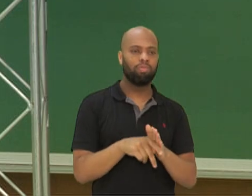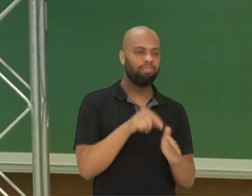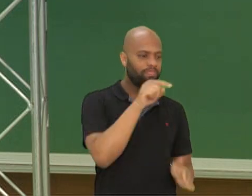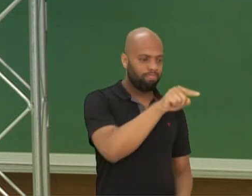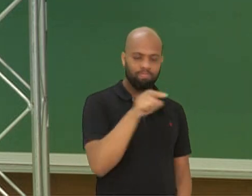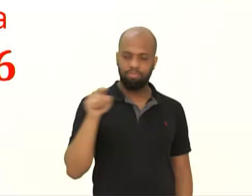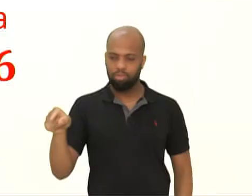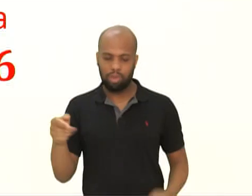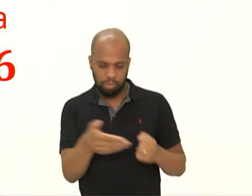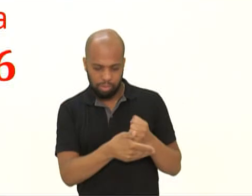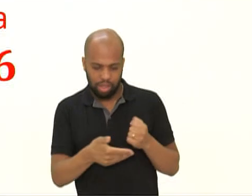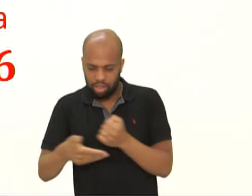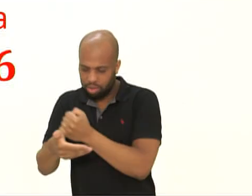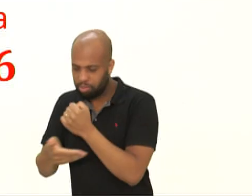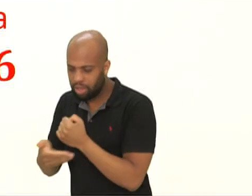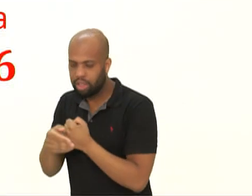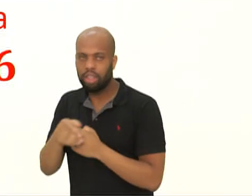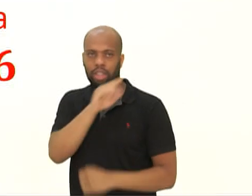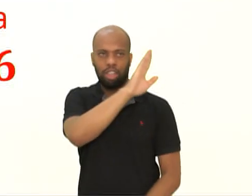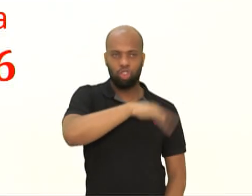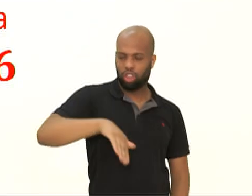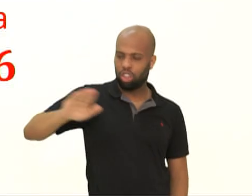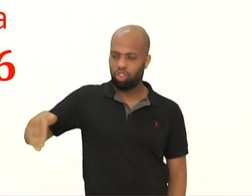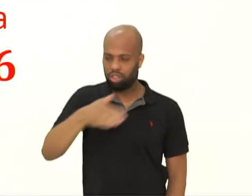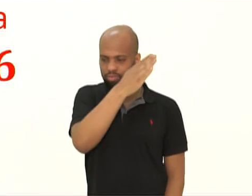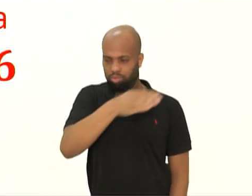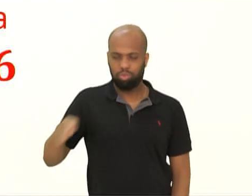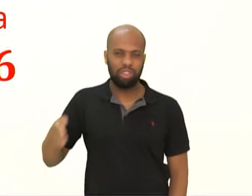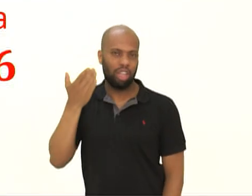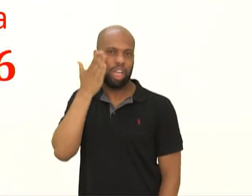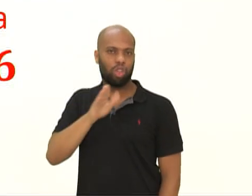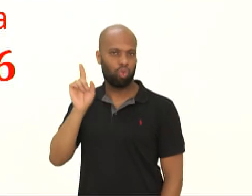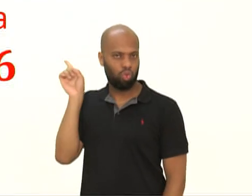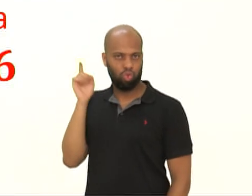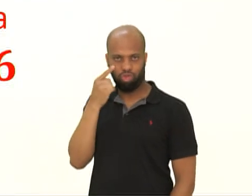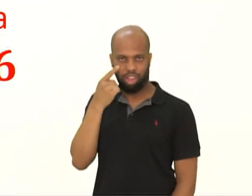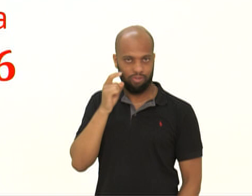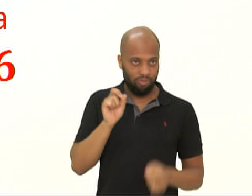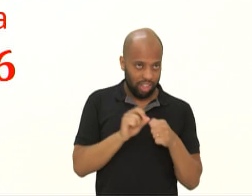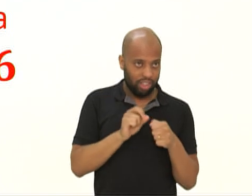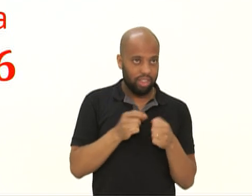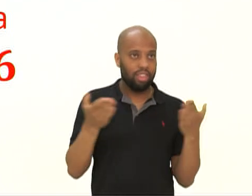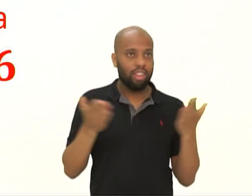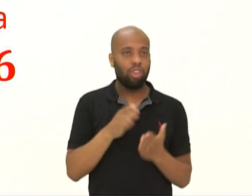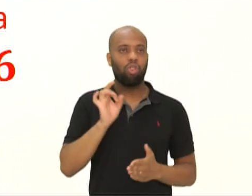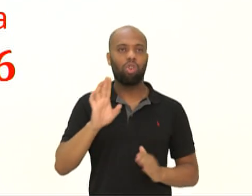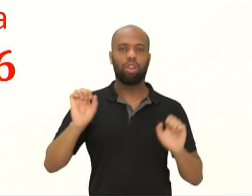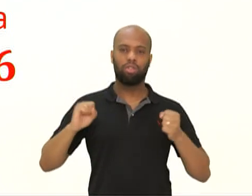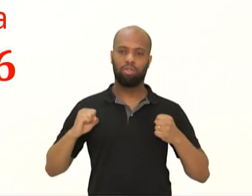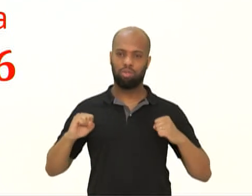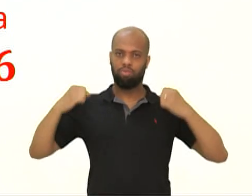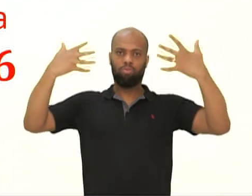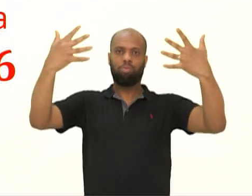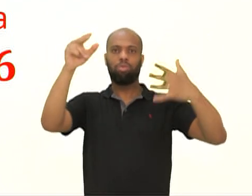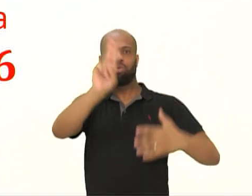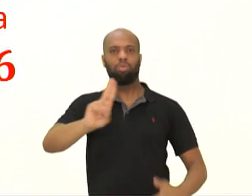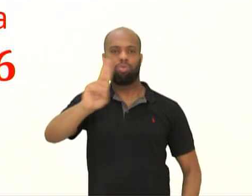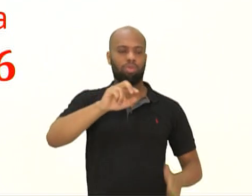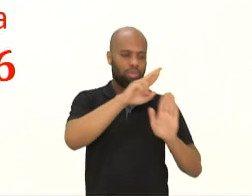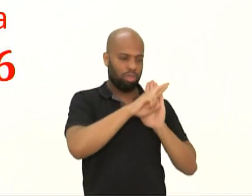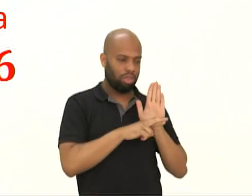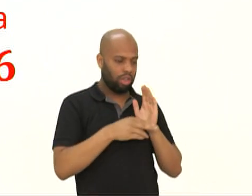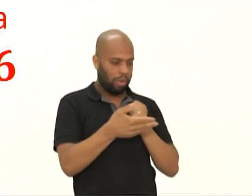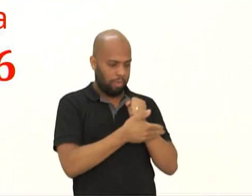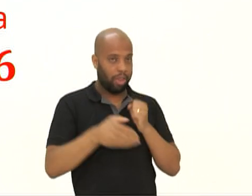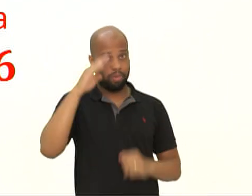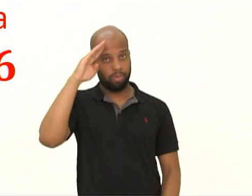somando, menos 4 com mais 1 dá menos 3, e o 2 que está dividindo